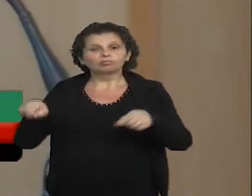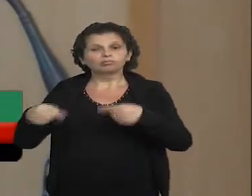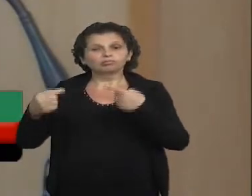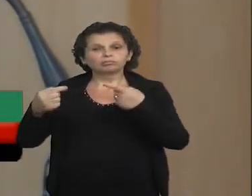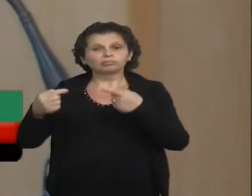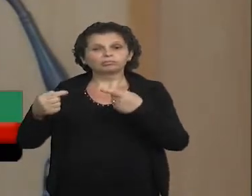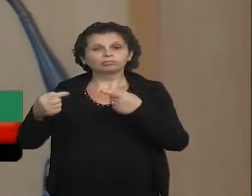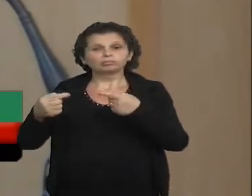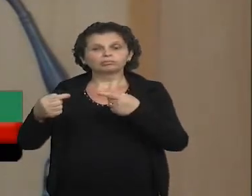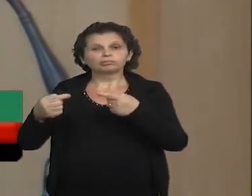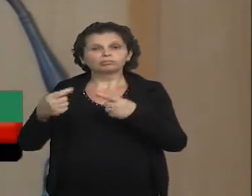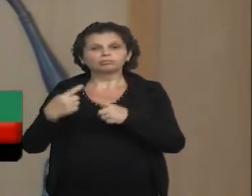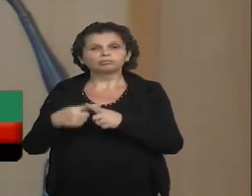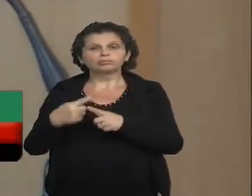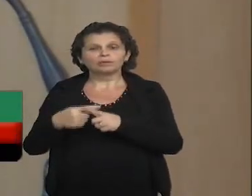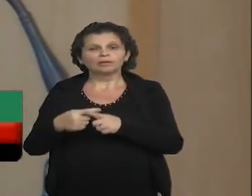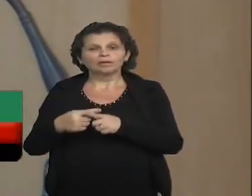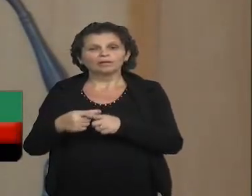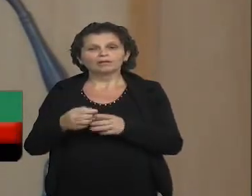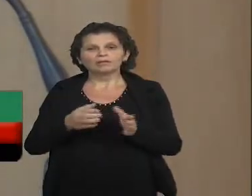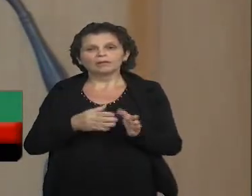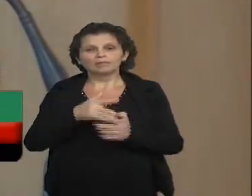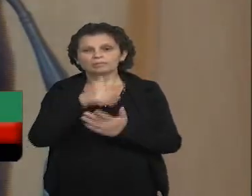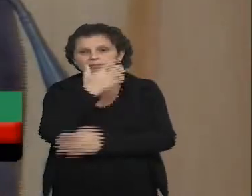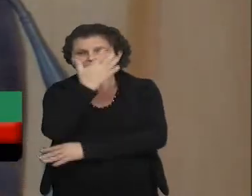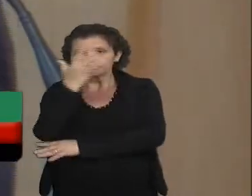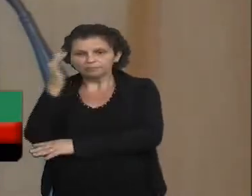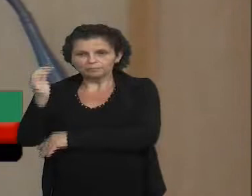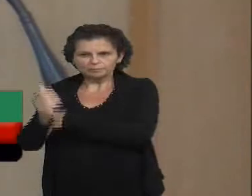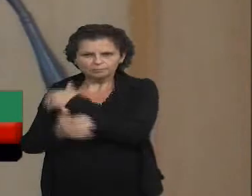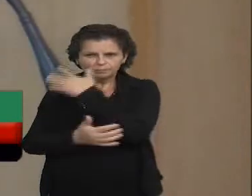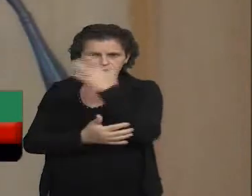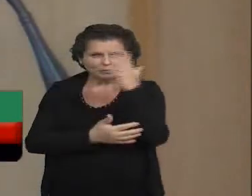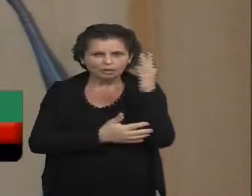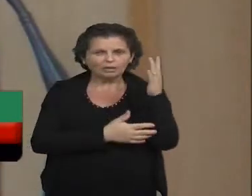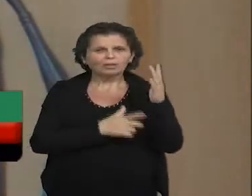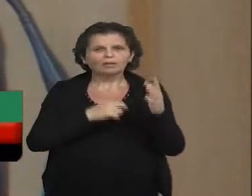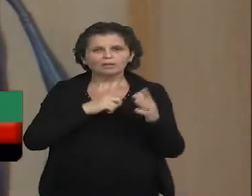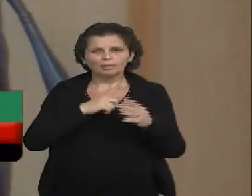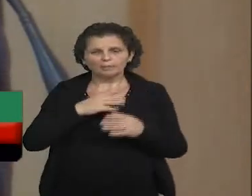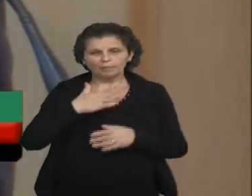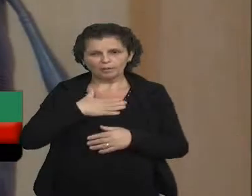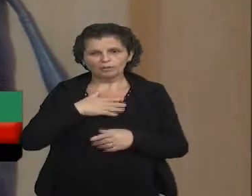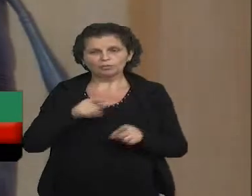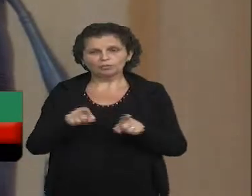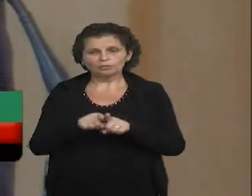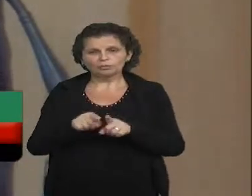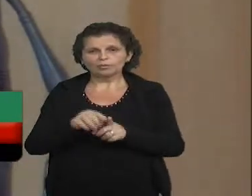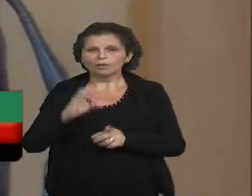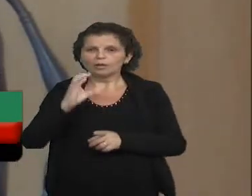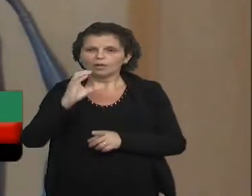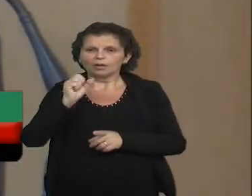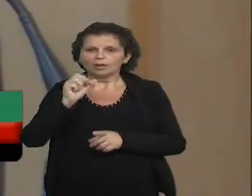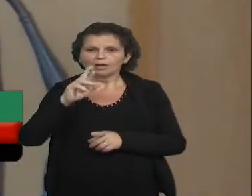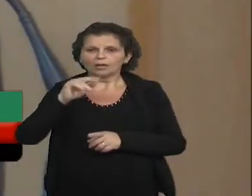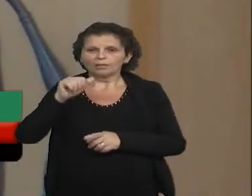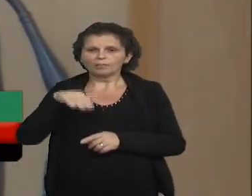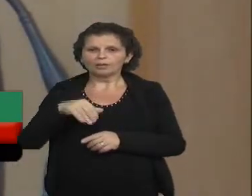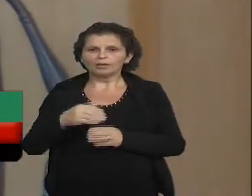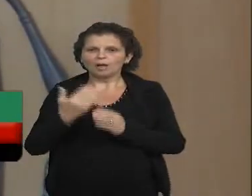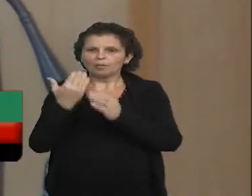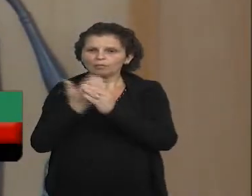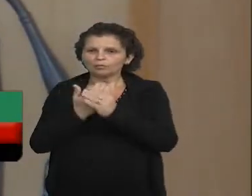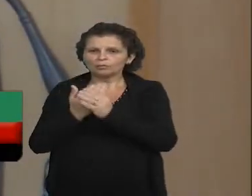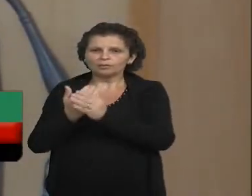veto, que já nessa praça, senhor presidente, tem um projeto meu e do senhor Carmona Bastos que vai criar a Praça do Lanche lá